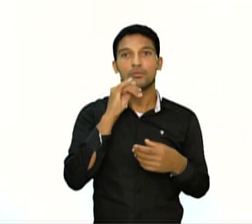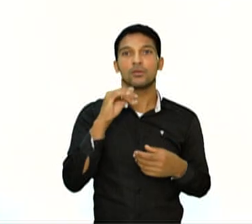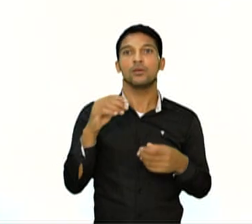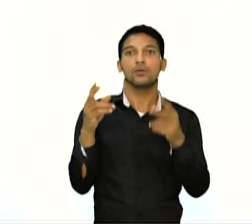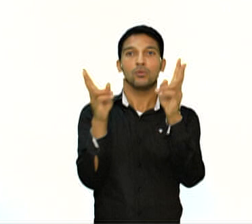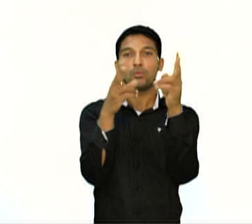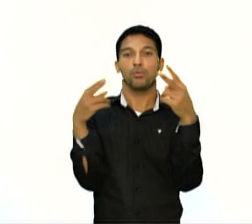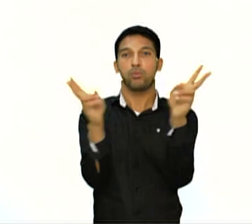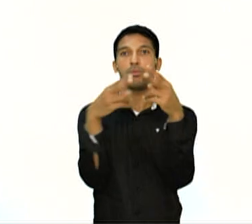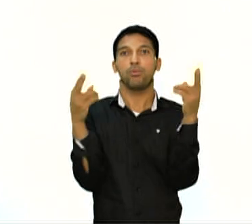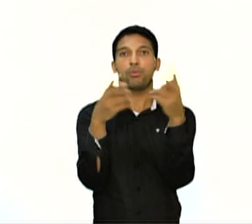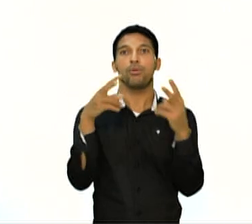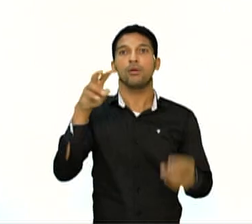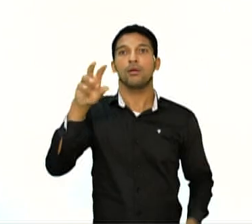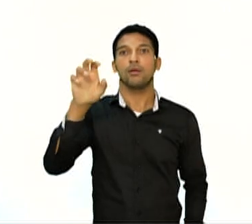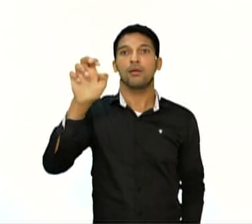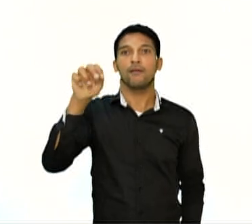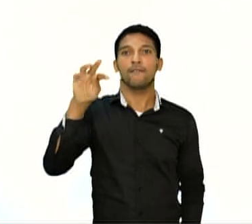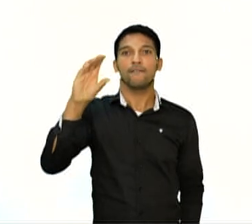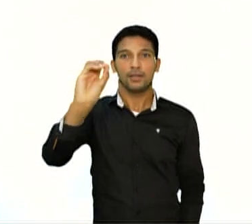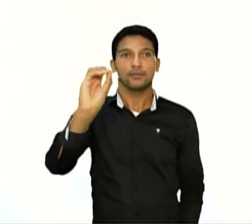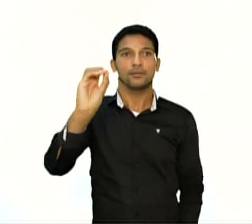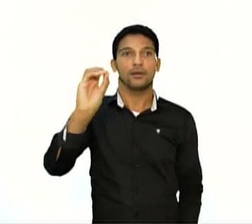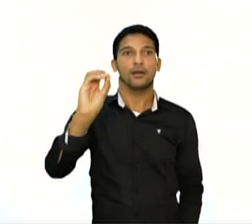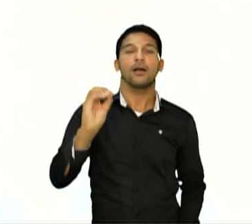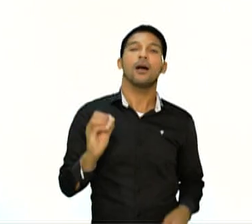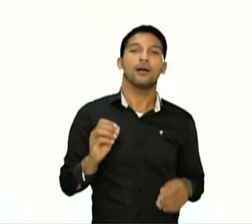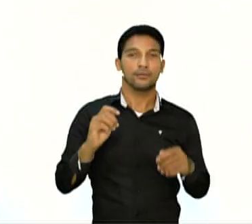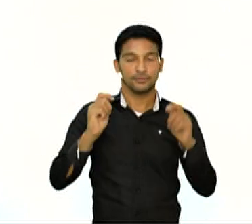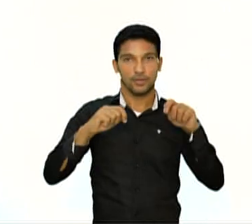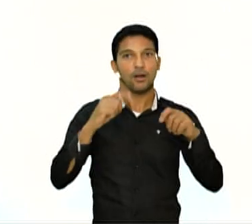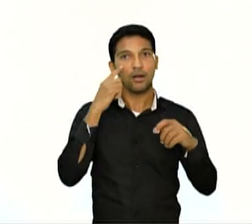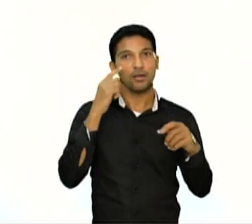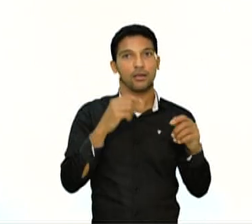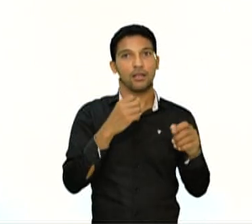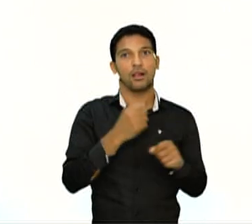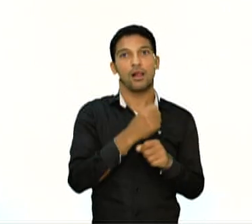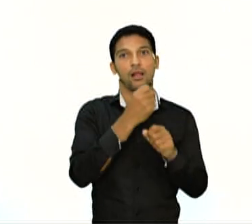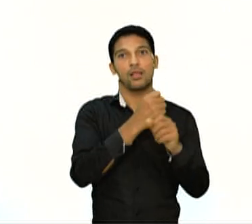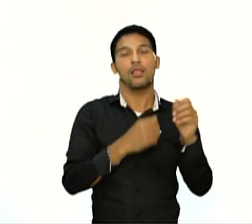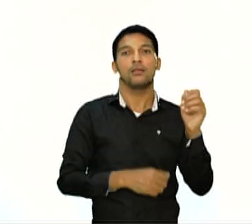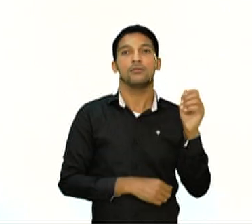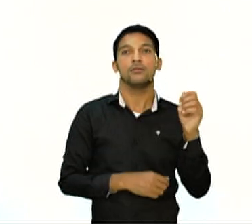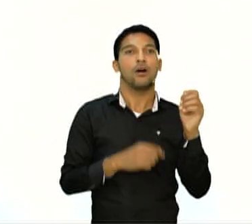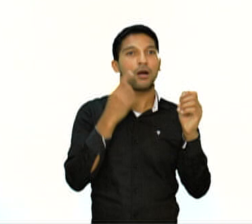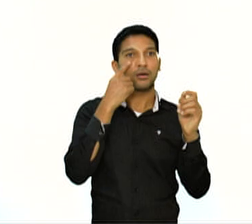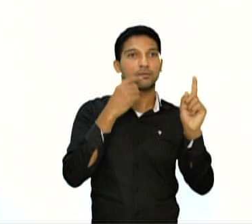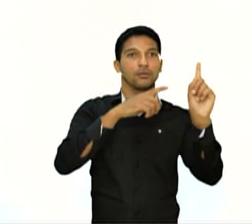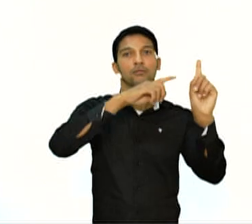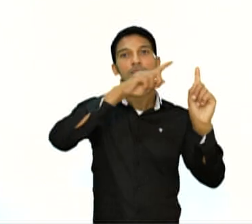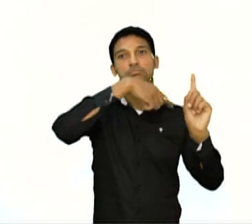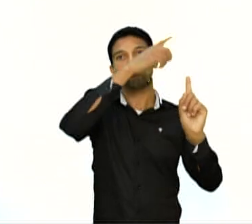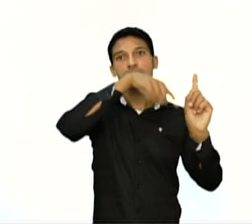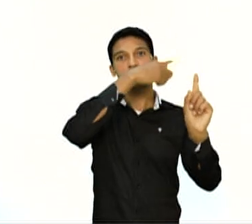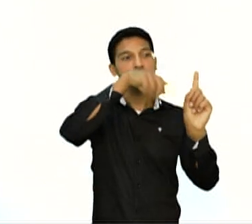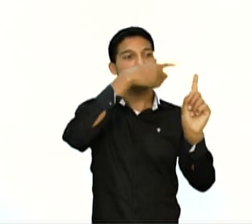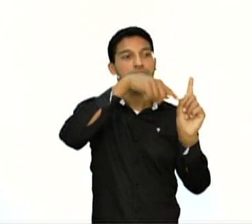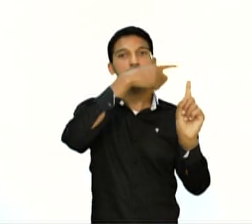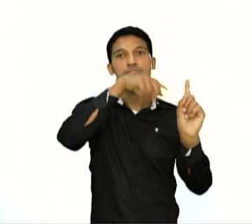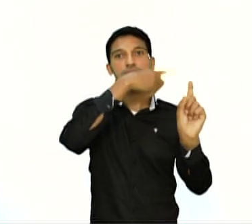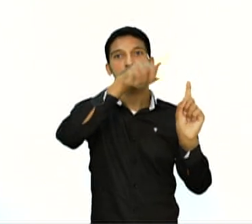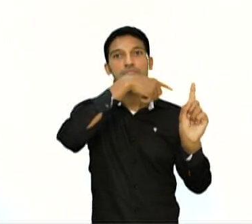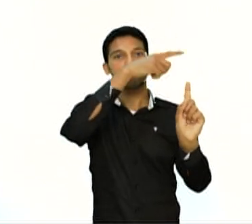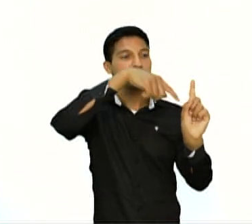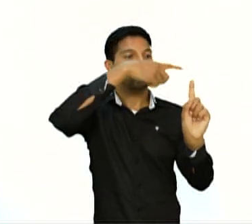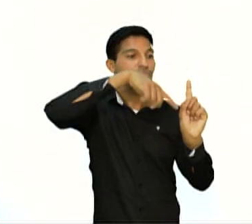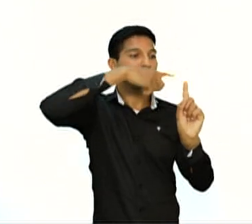o vento, que potencialmente pode ter a construção dessas gigantescas estruturas, tanto em terra, e destaquei essa imagem porque